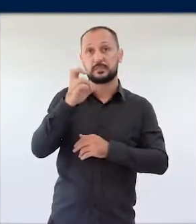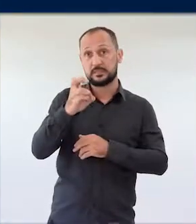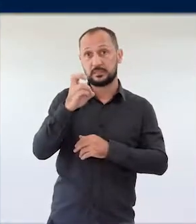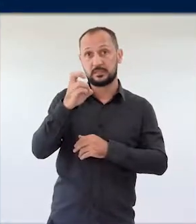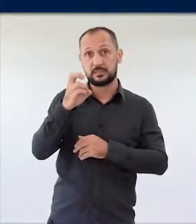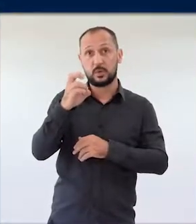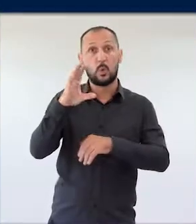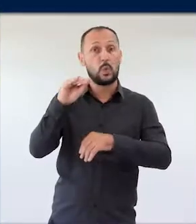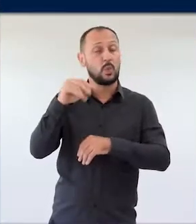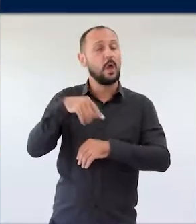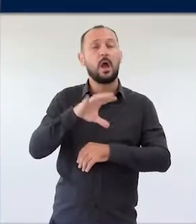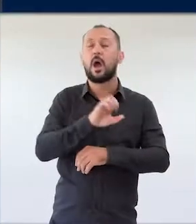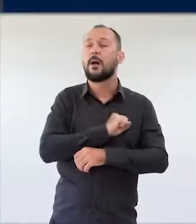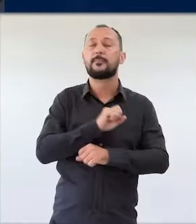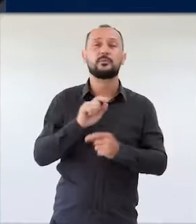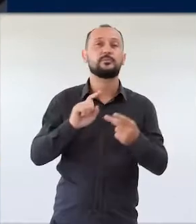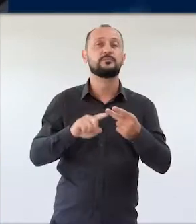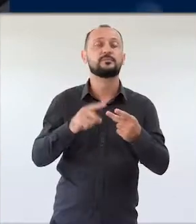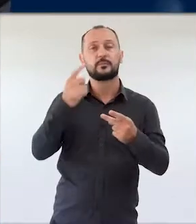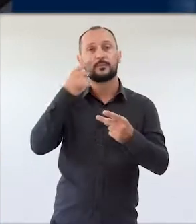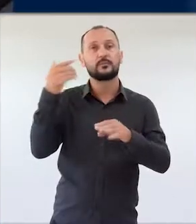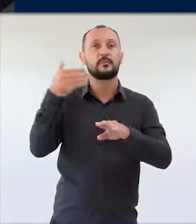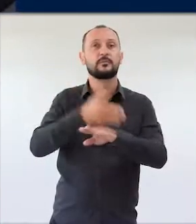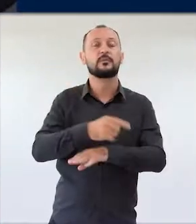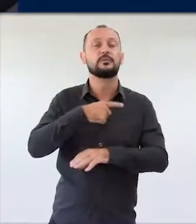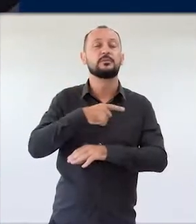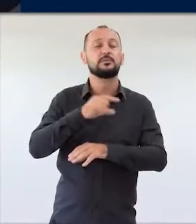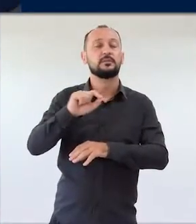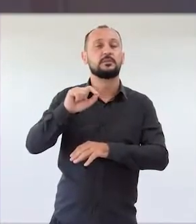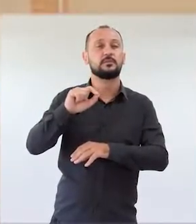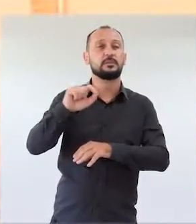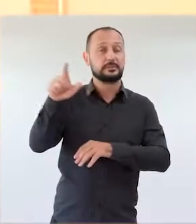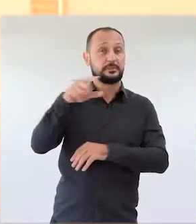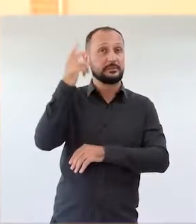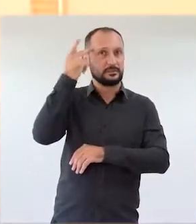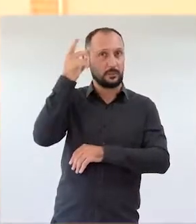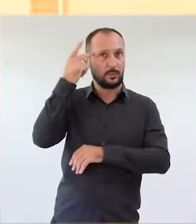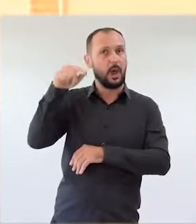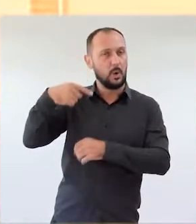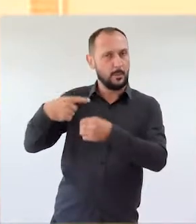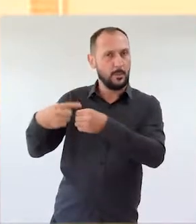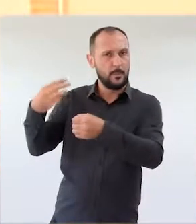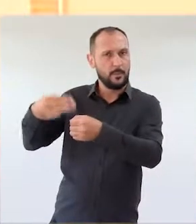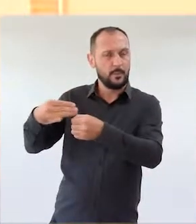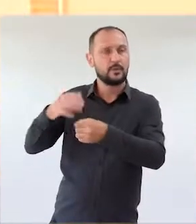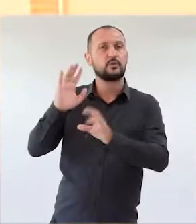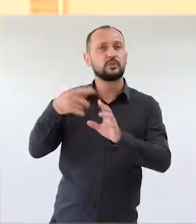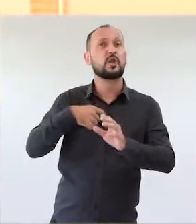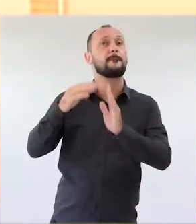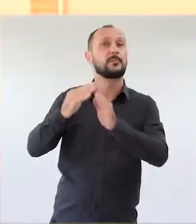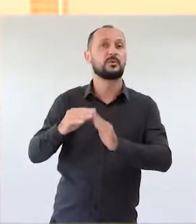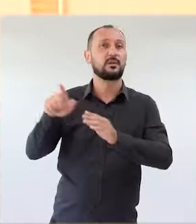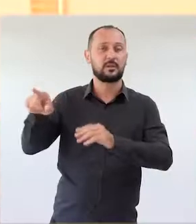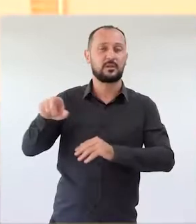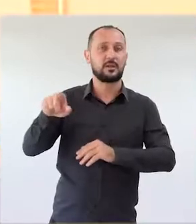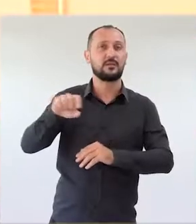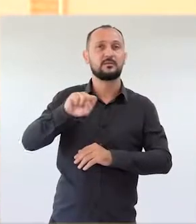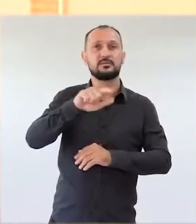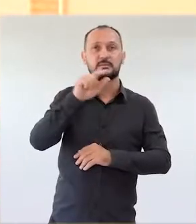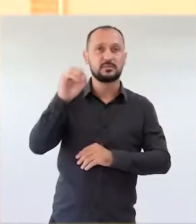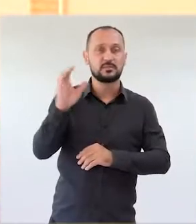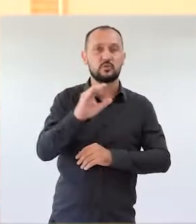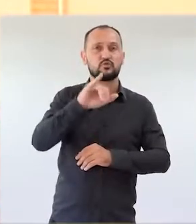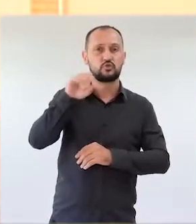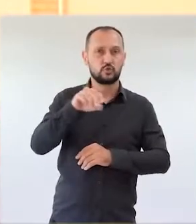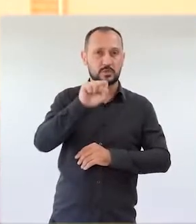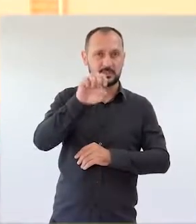aqui 5 noites também, adoraram. Teve um que veio de São José dos Campos, coincidentemente. Eu morei em São José dos Campos quando